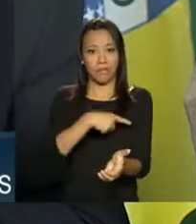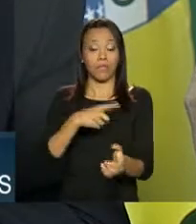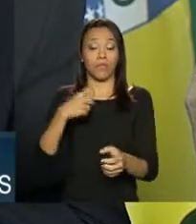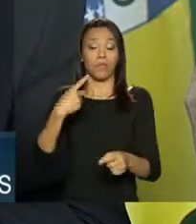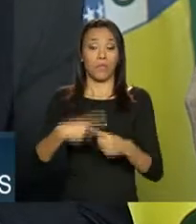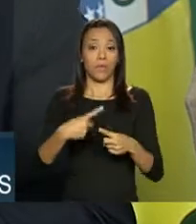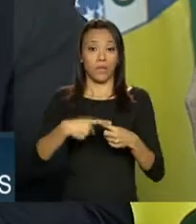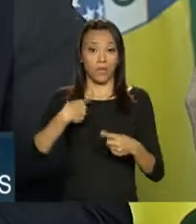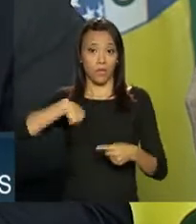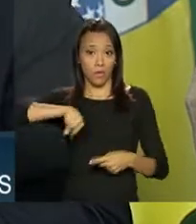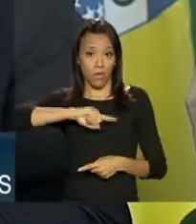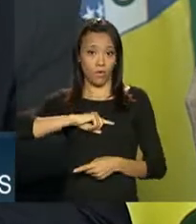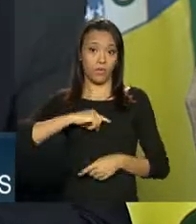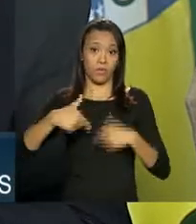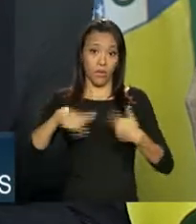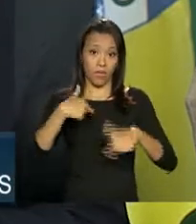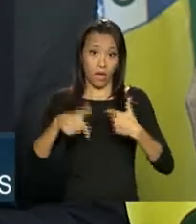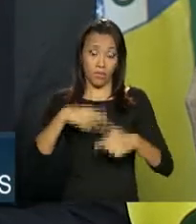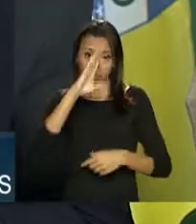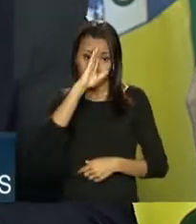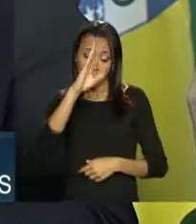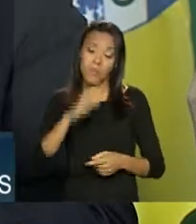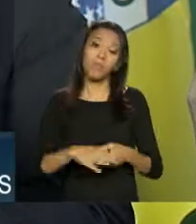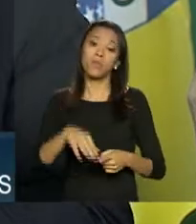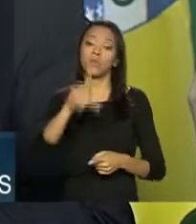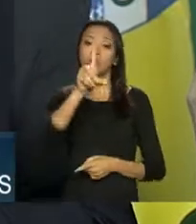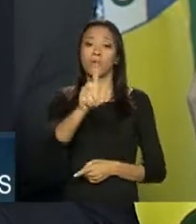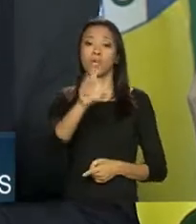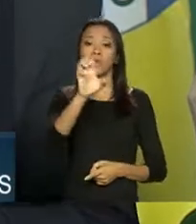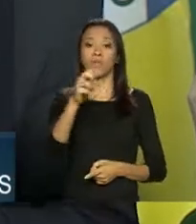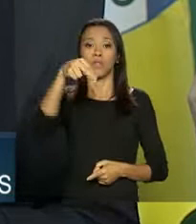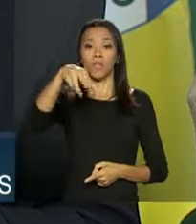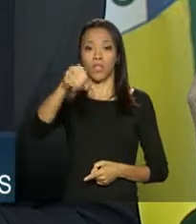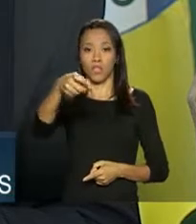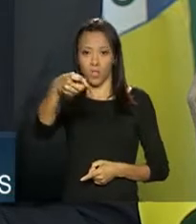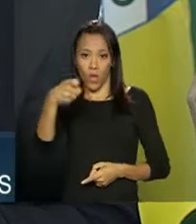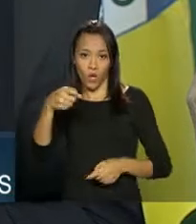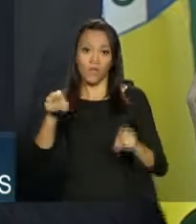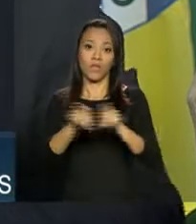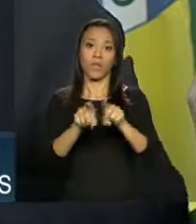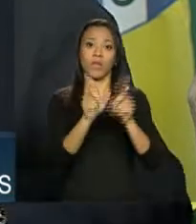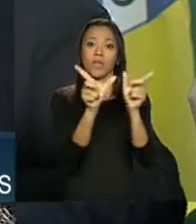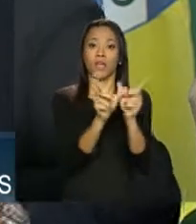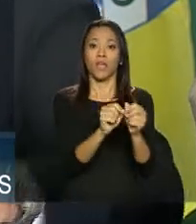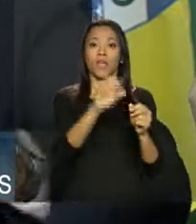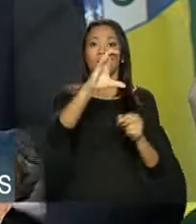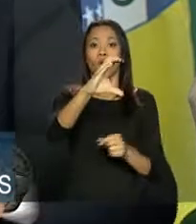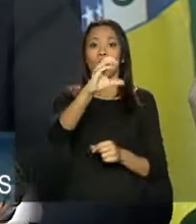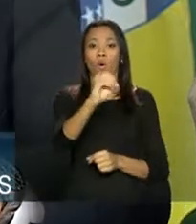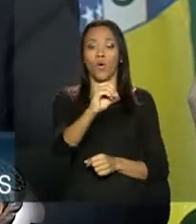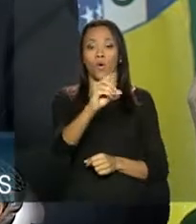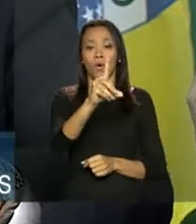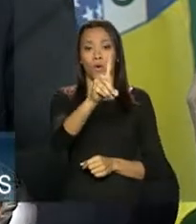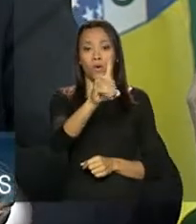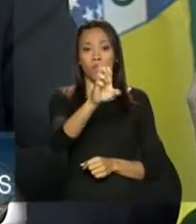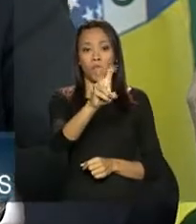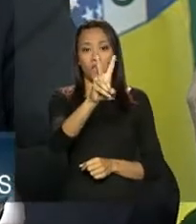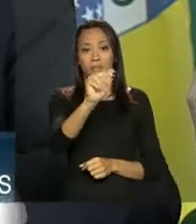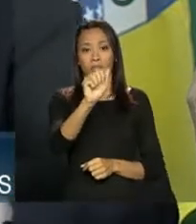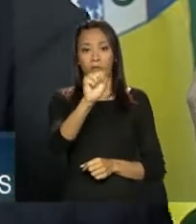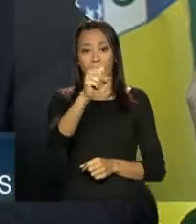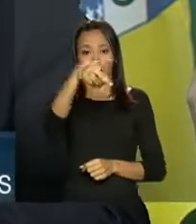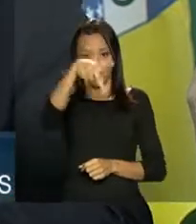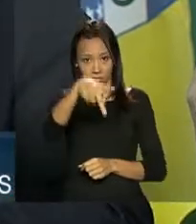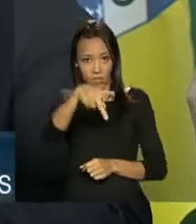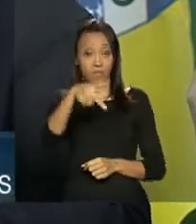através do denox se da codevasf aqui do General Adriano que é o secretário Nacional